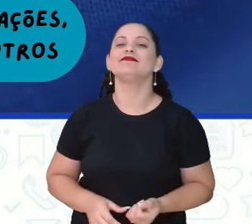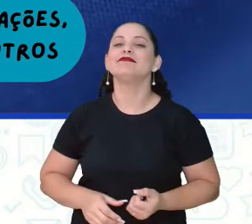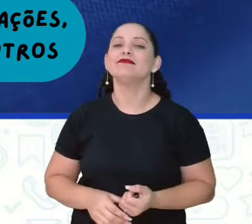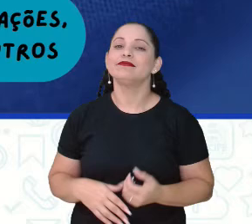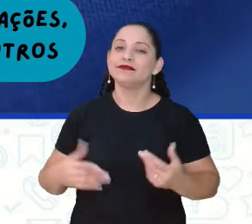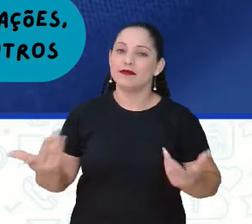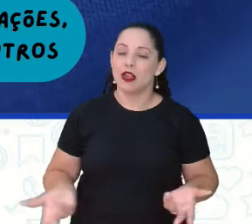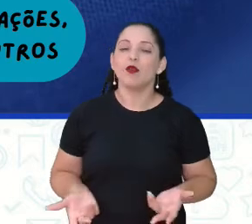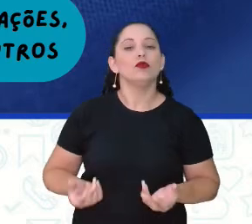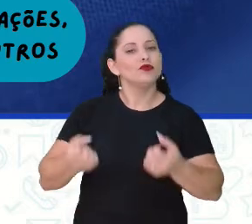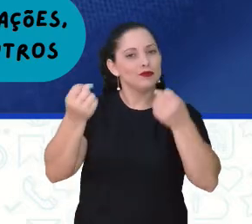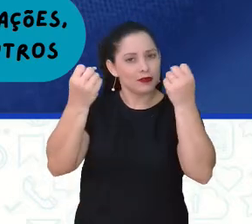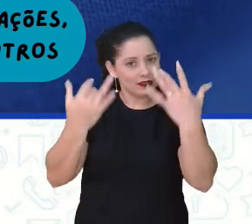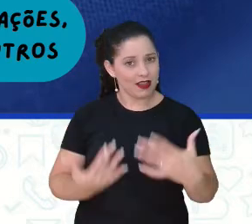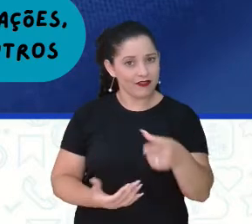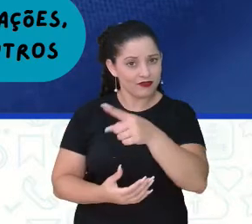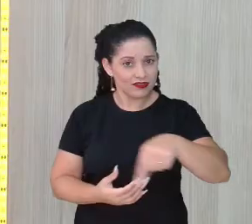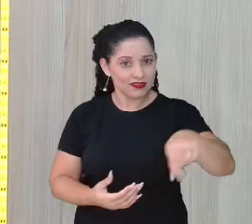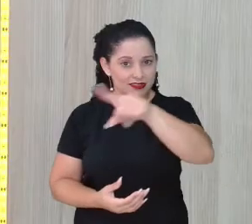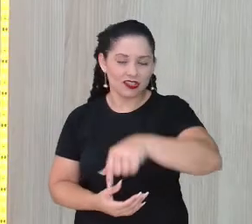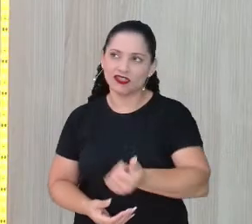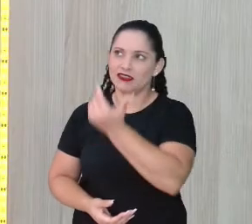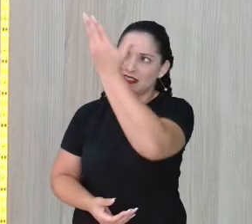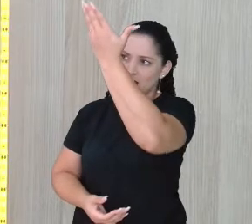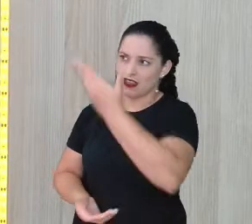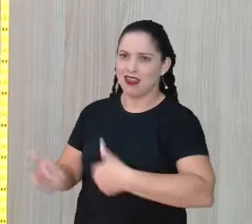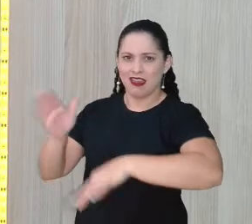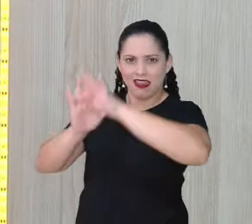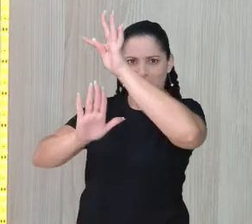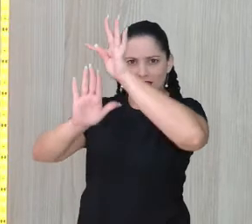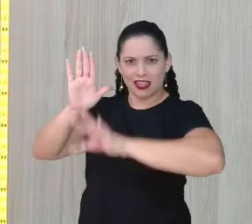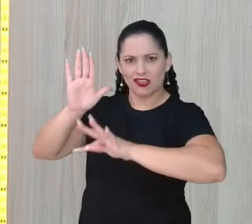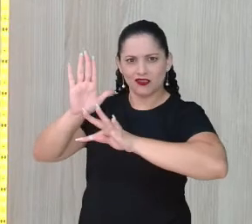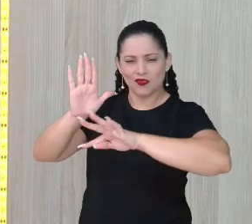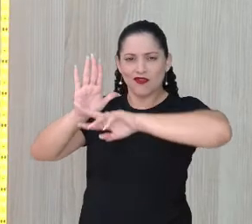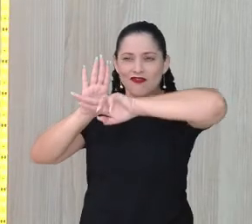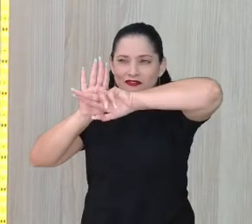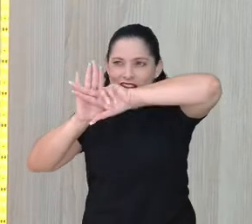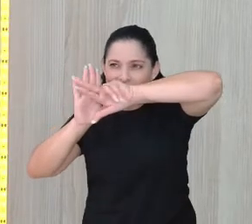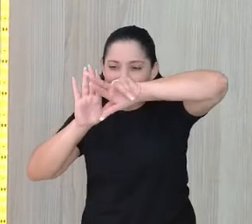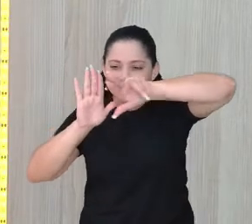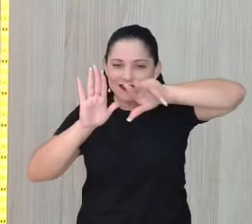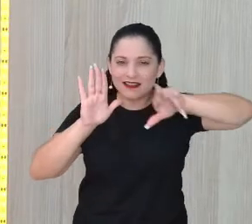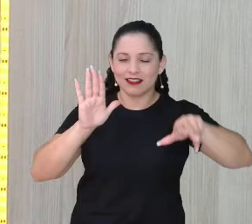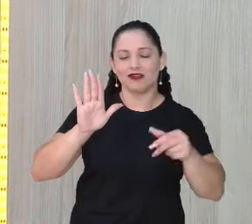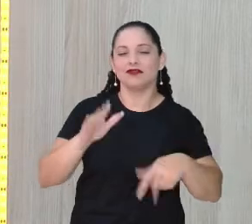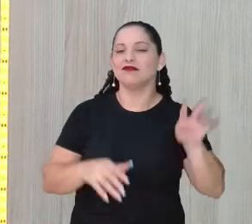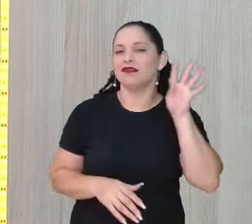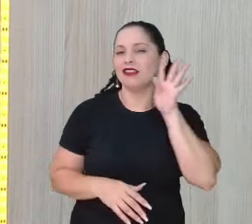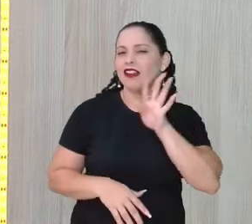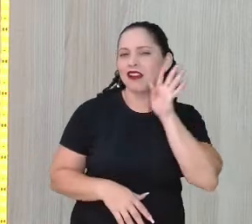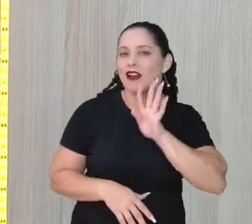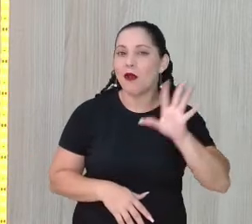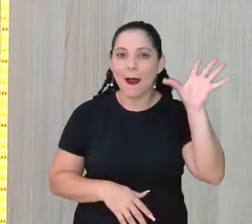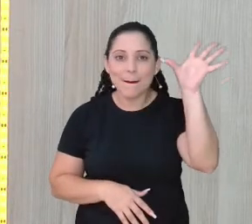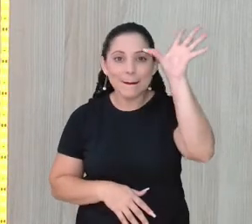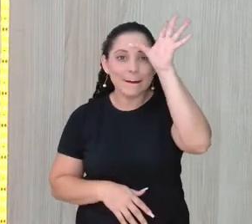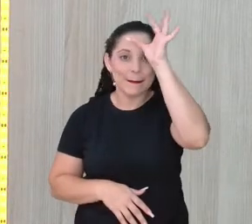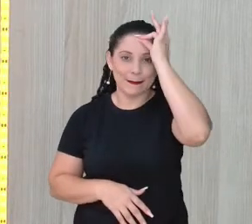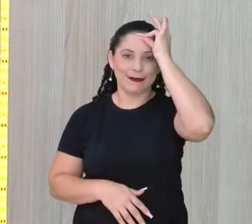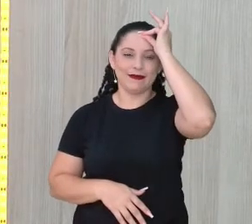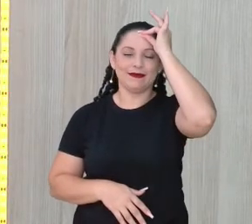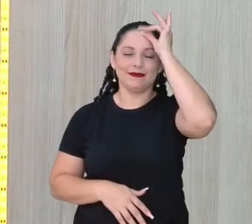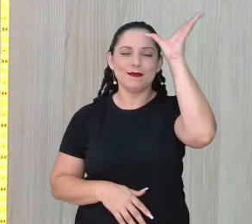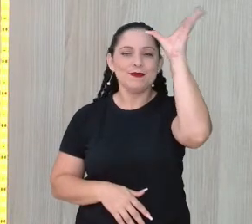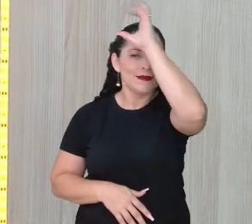confirmo que ele é um hipertexto, pessoal. Então, não é legal? Como o aprendizado acontece dentro de tudo